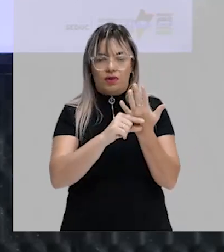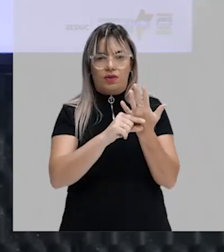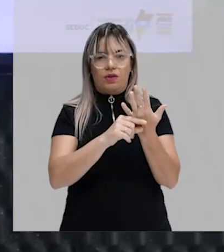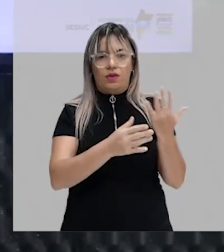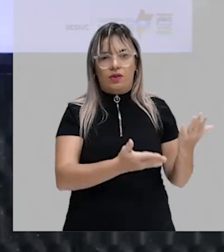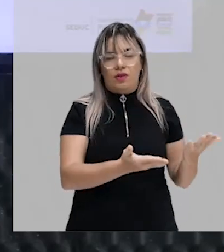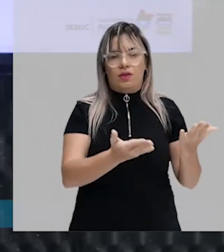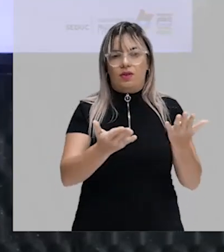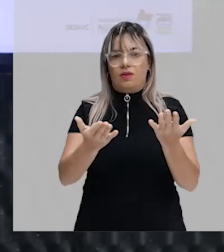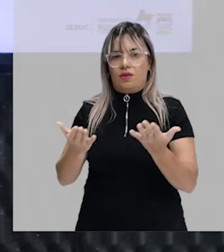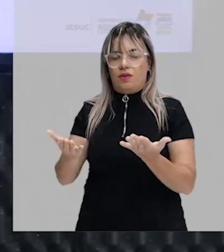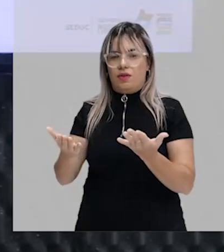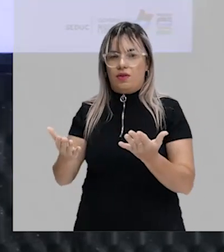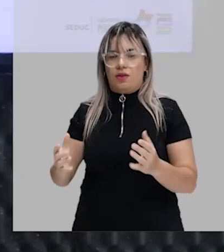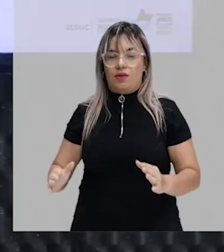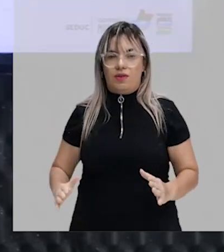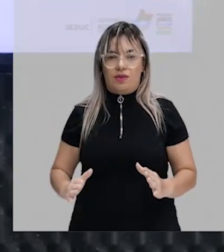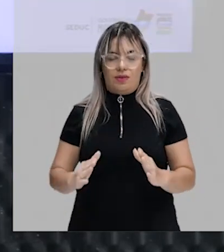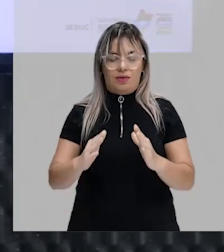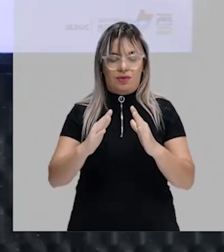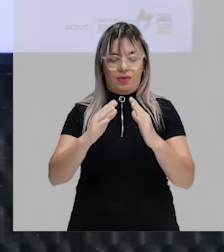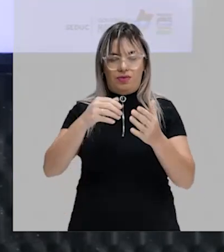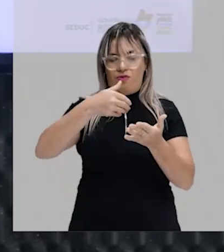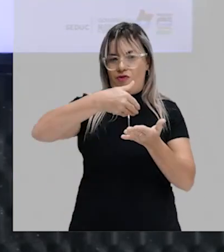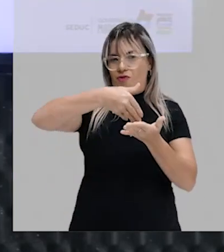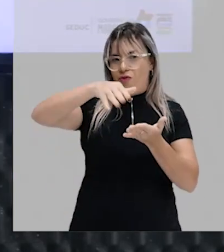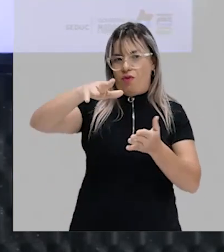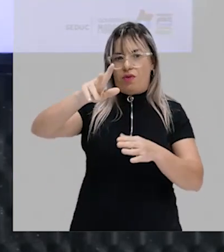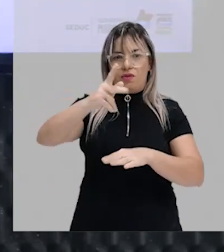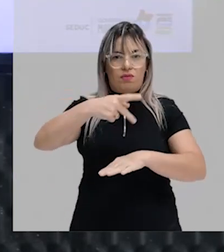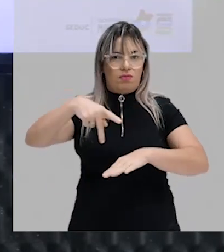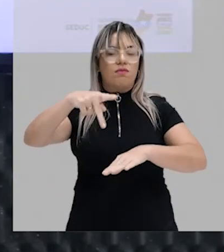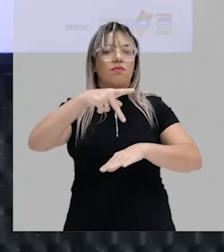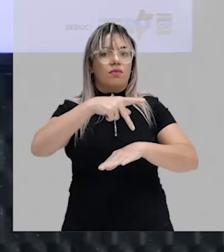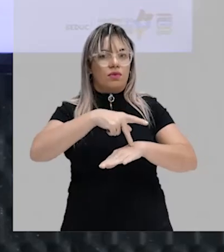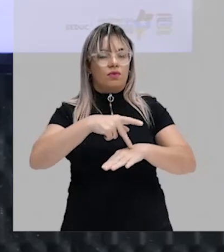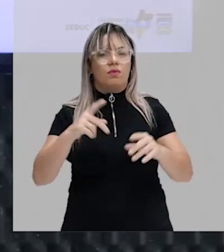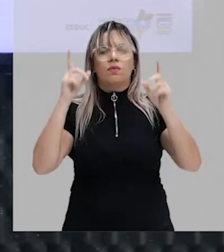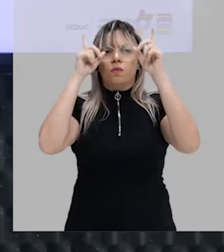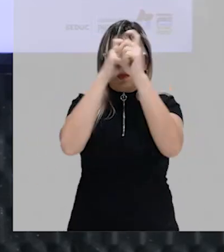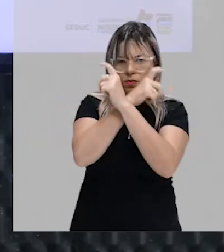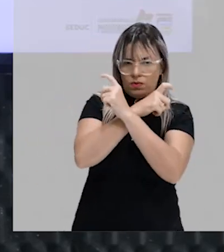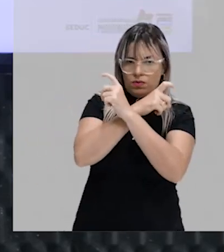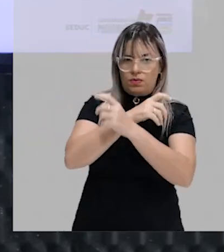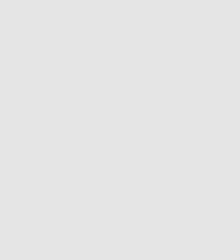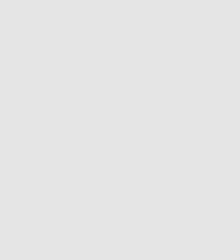convidados a morar fora do país. Compliquei?